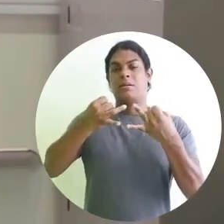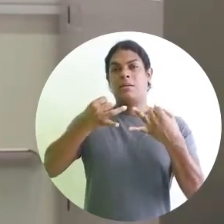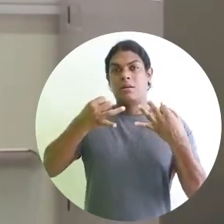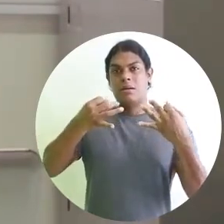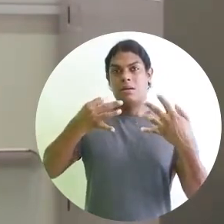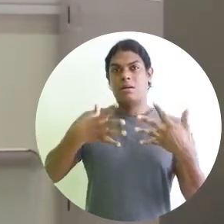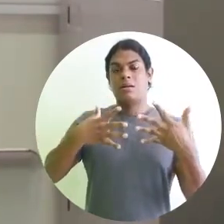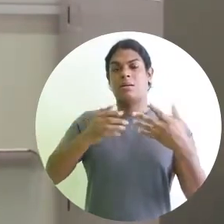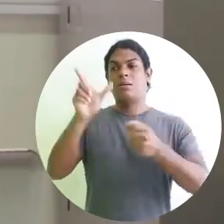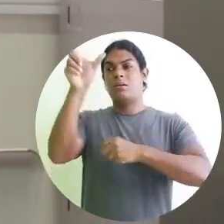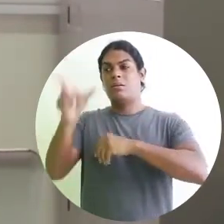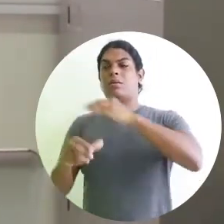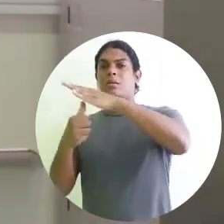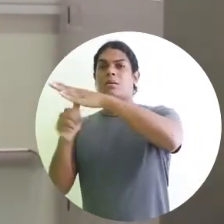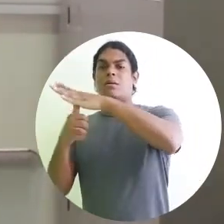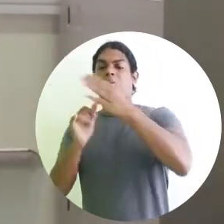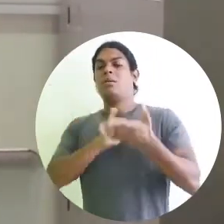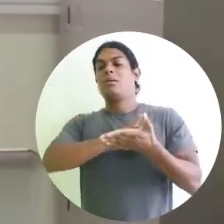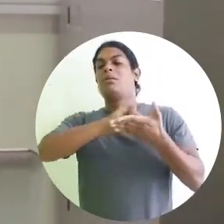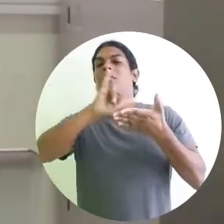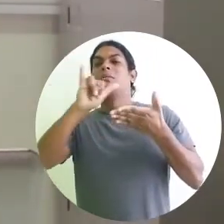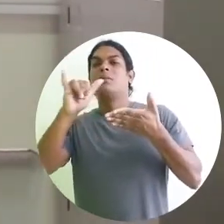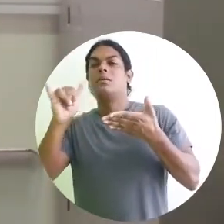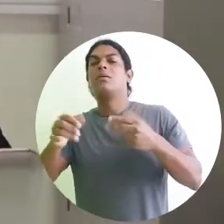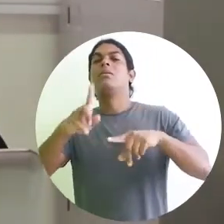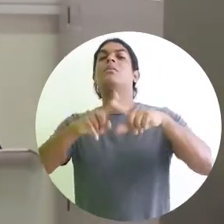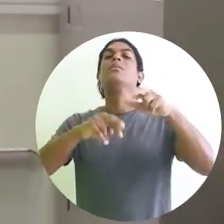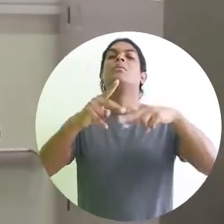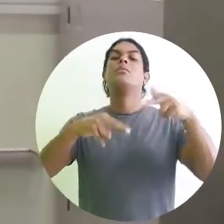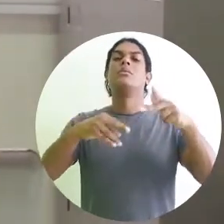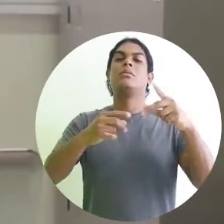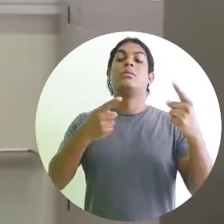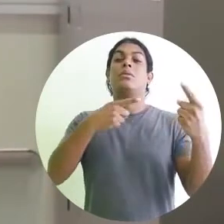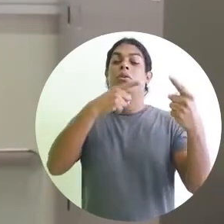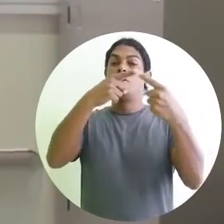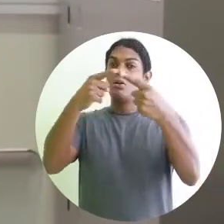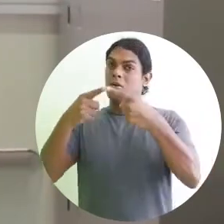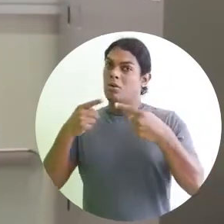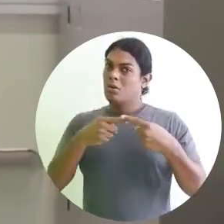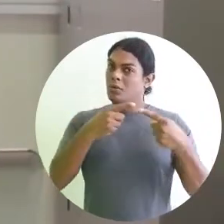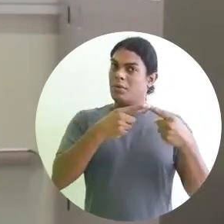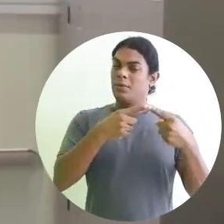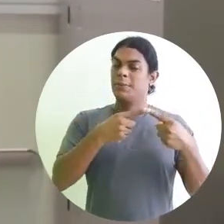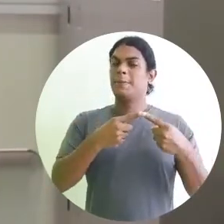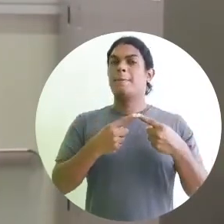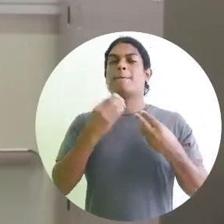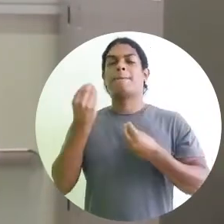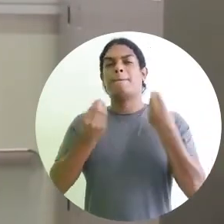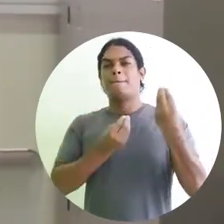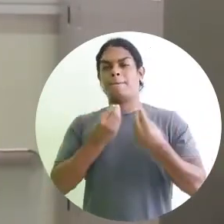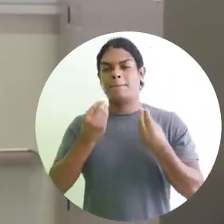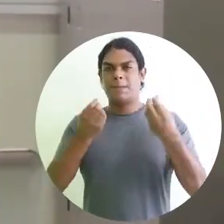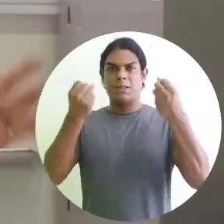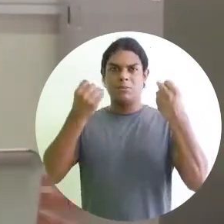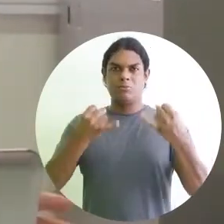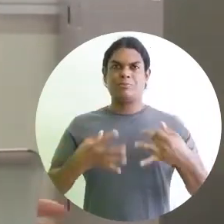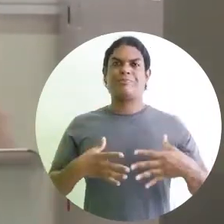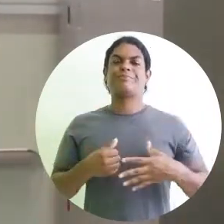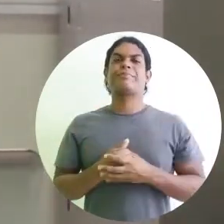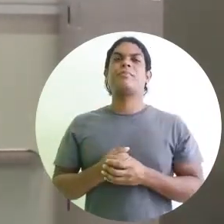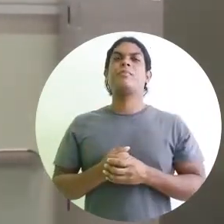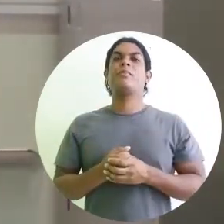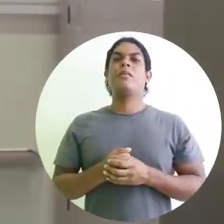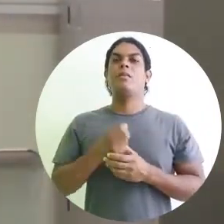enviar a mercadoria dentro das condições pré-estabelecidas. Então, como é que funciona? Ela funciona parecida com a